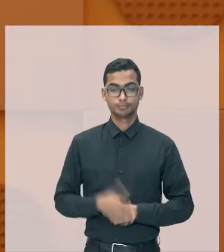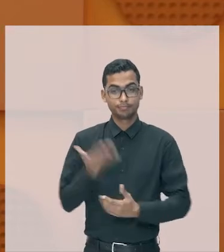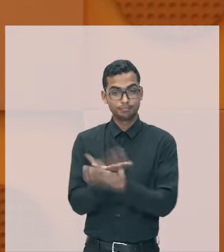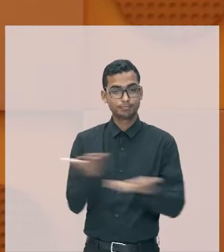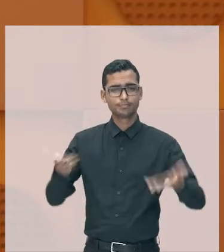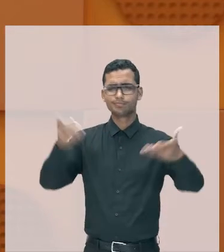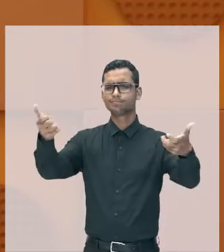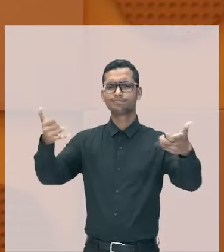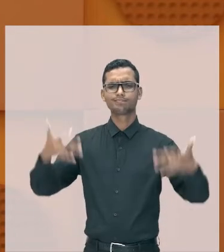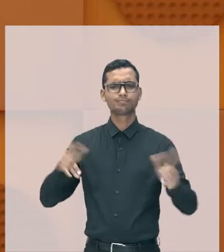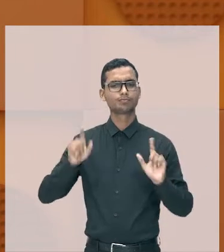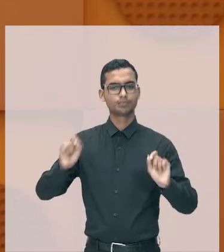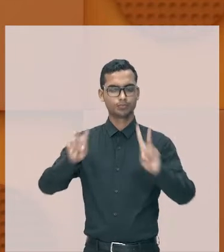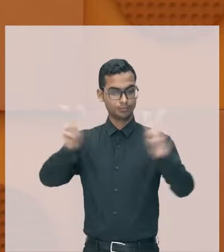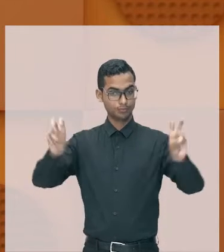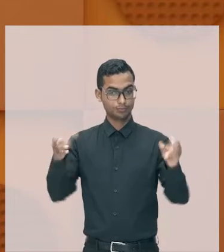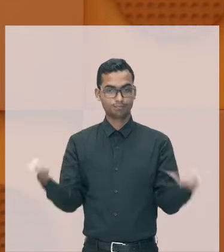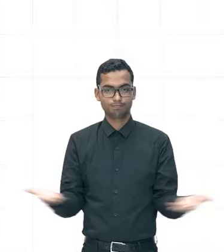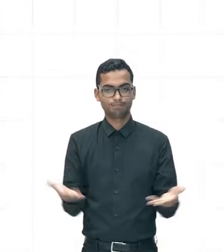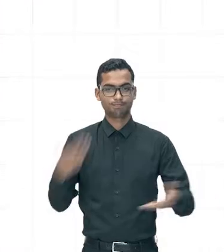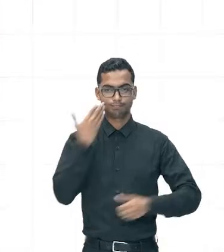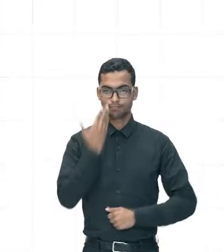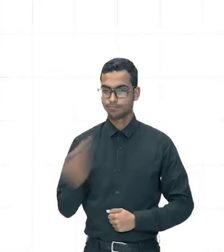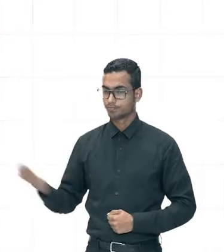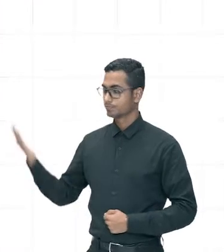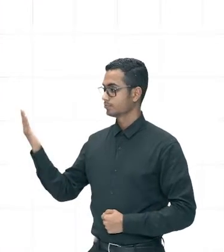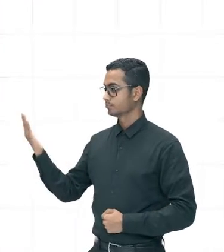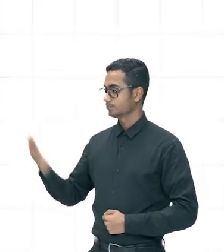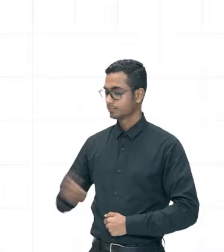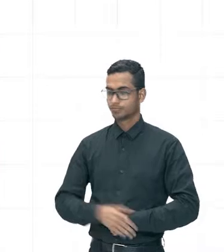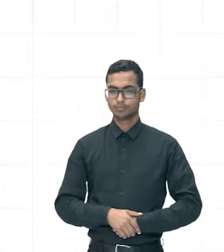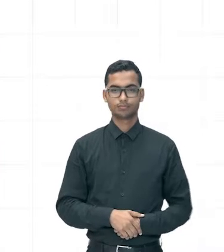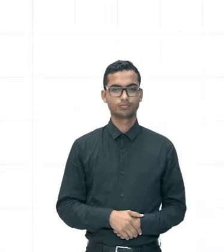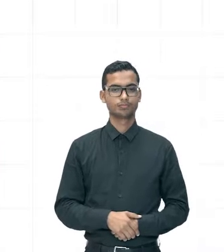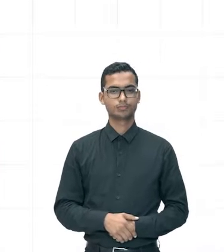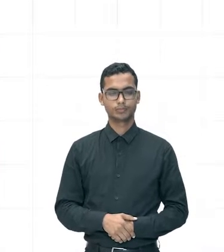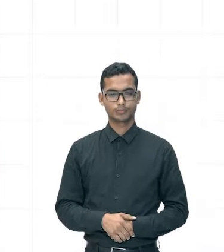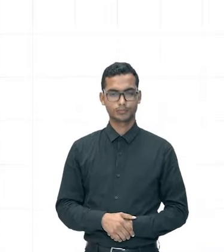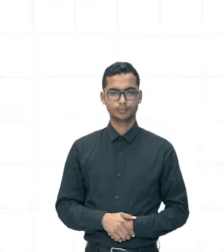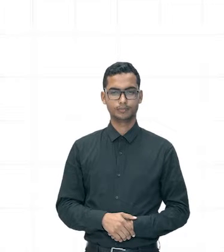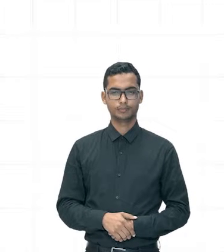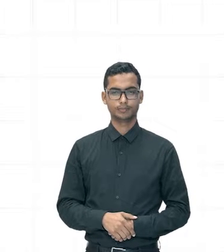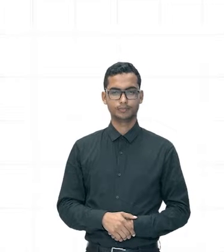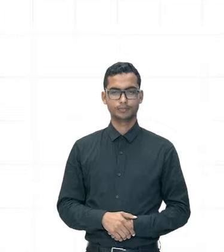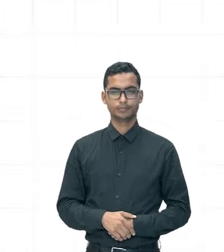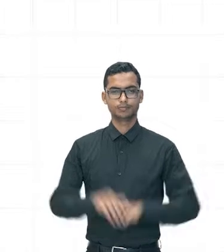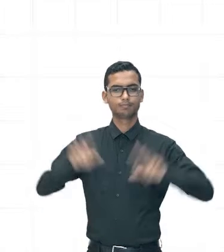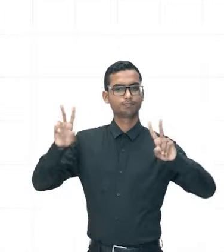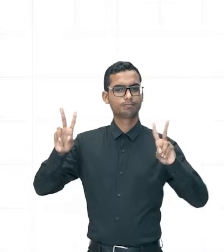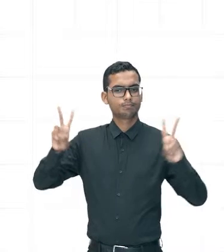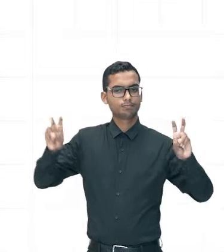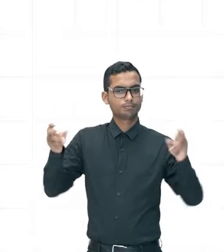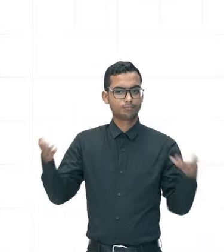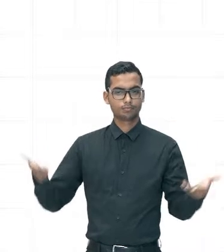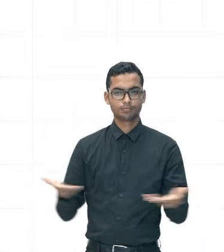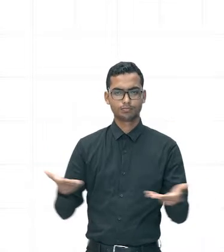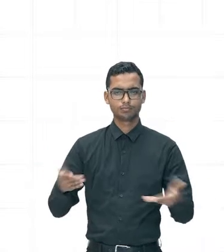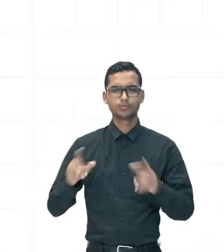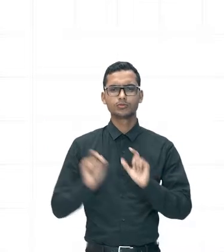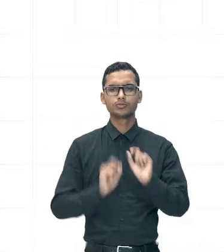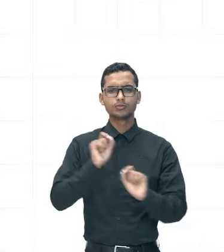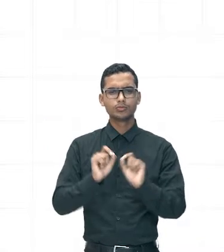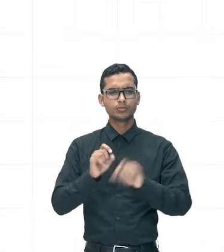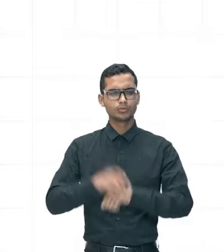vamos dar uma olhada aí no nosso objeto de conhecimento e no detalhamento? Olha aí, o objeto de conhecimento, formas